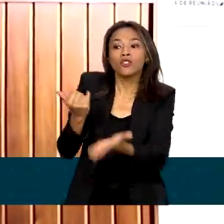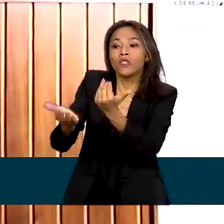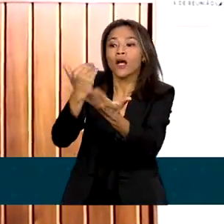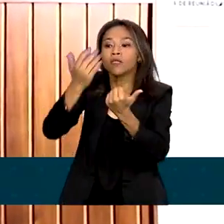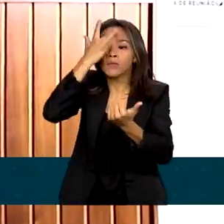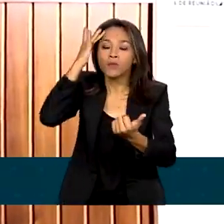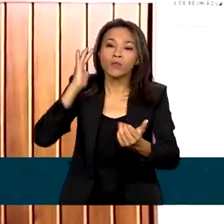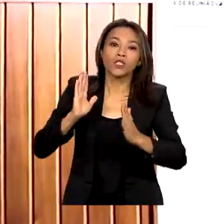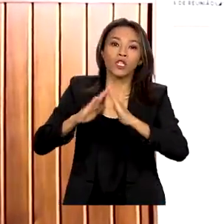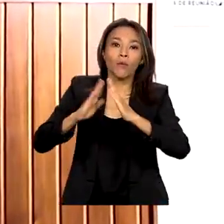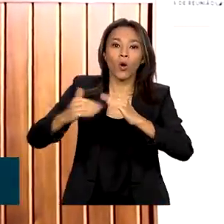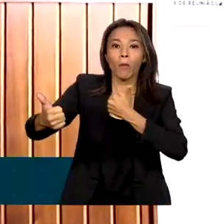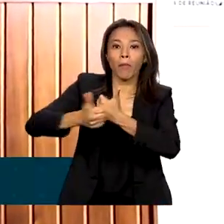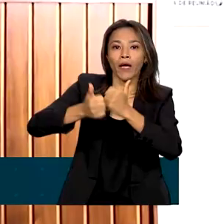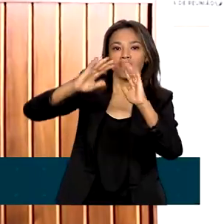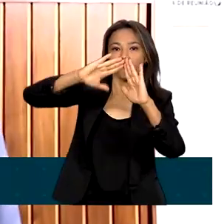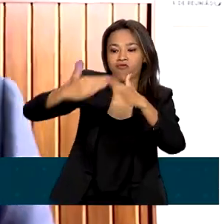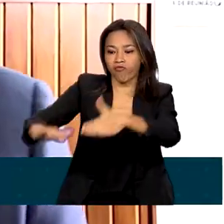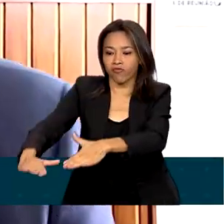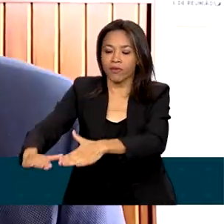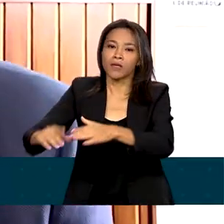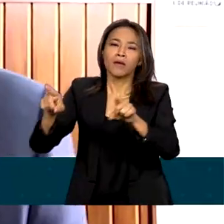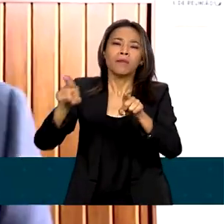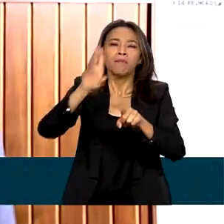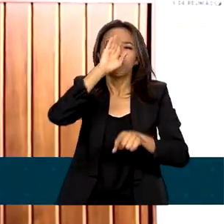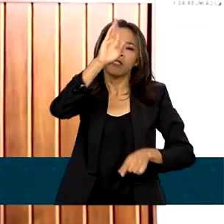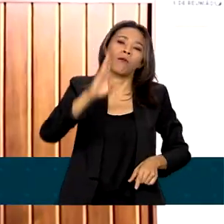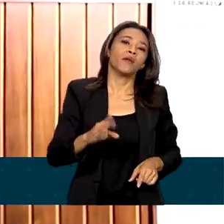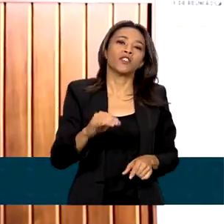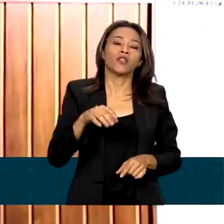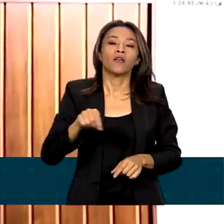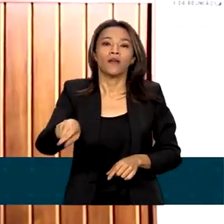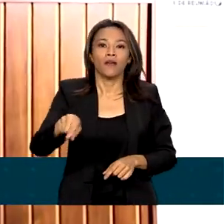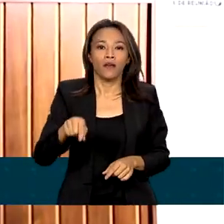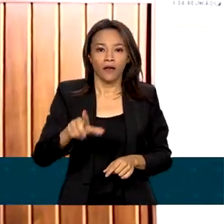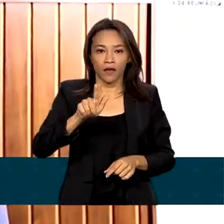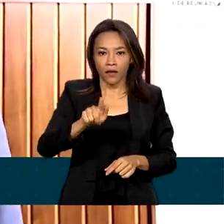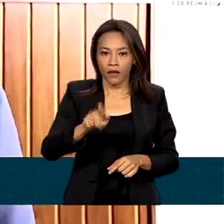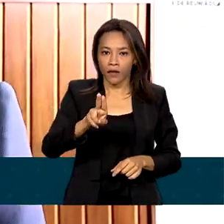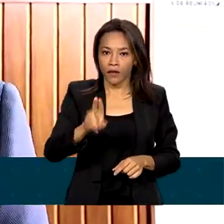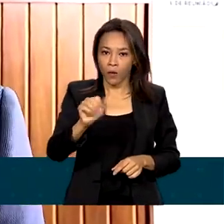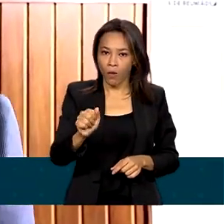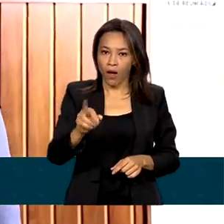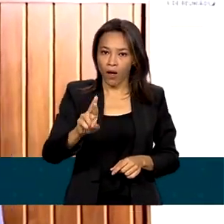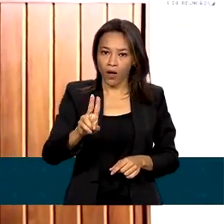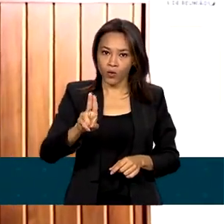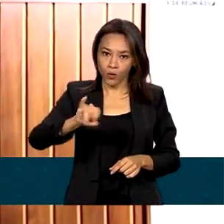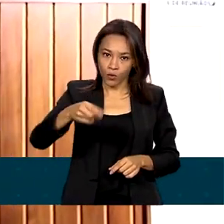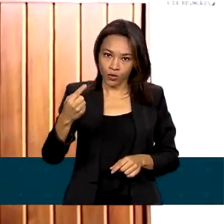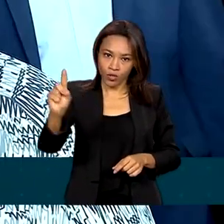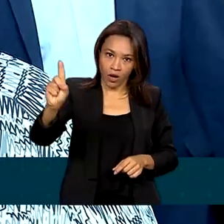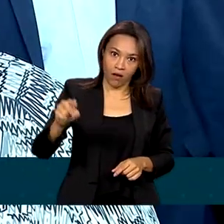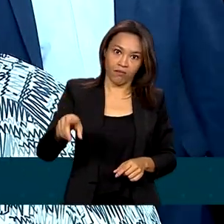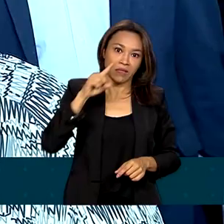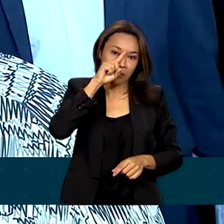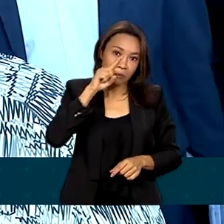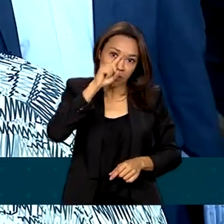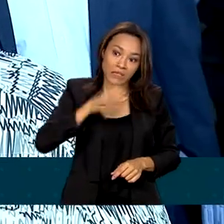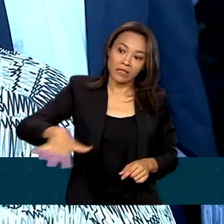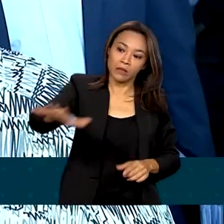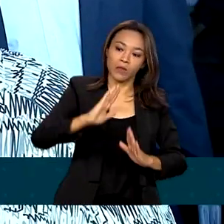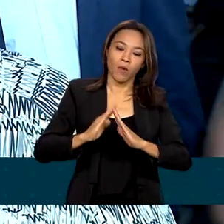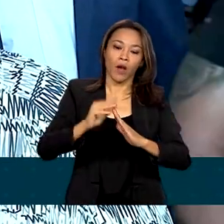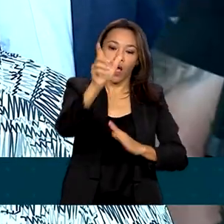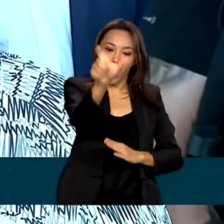palafitas e principalmente em Guarujá que nós temos 31 Morro dos 38 ocupados hoje 18 em condição de risco a prefeita